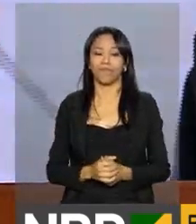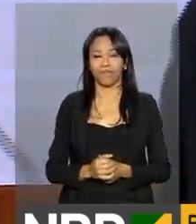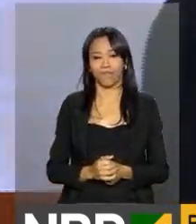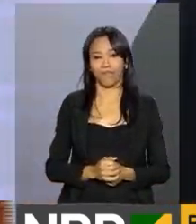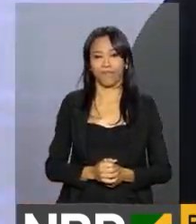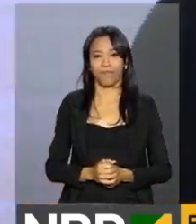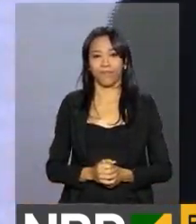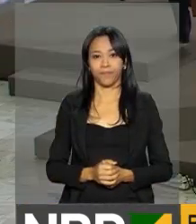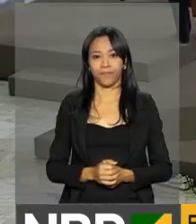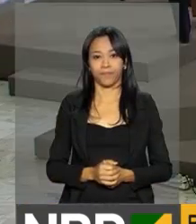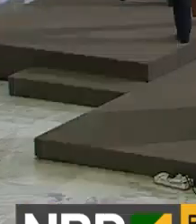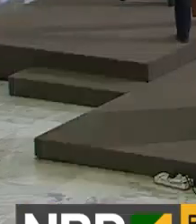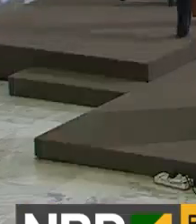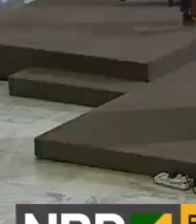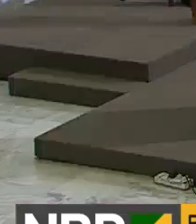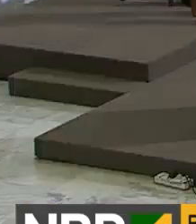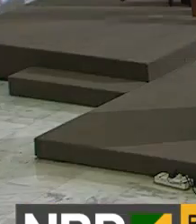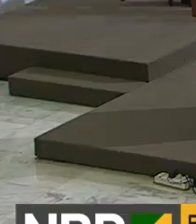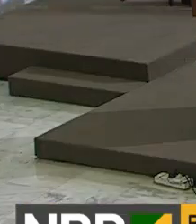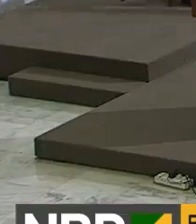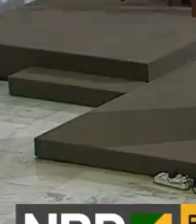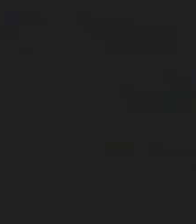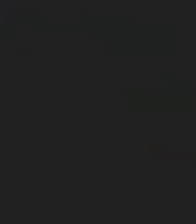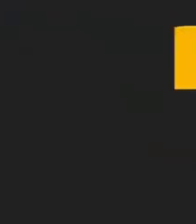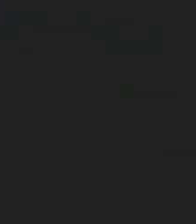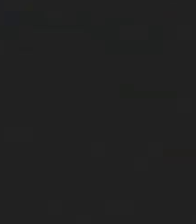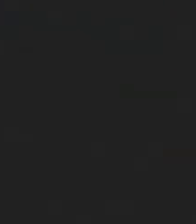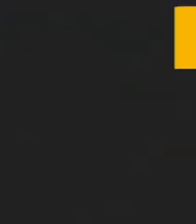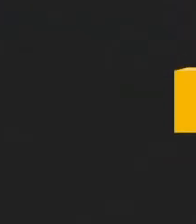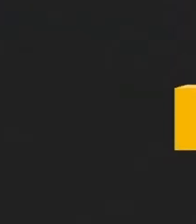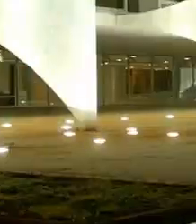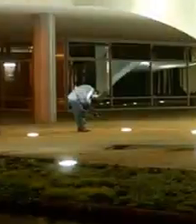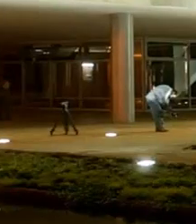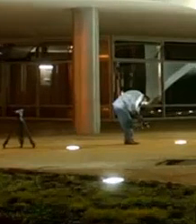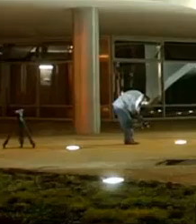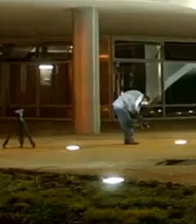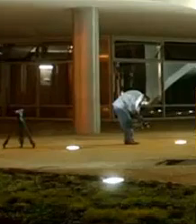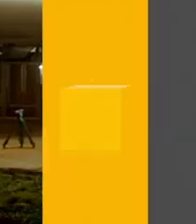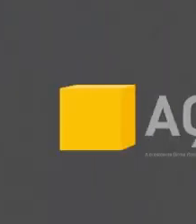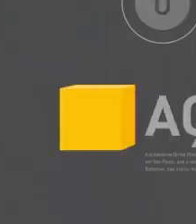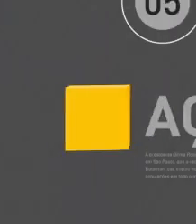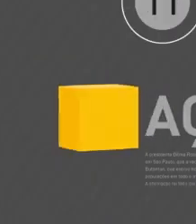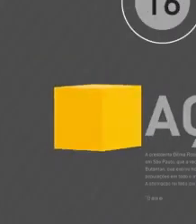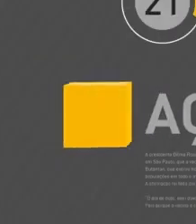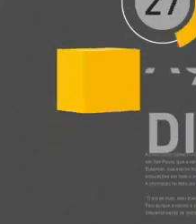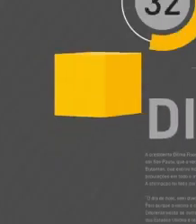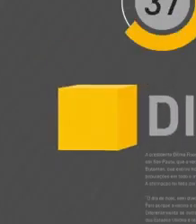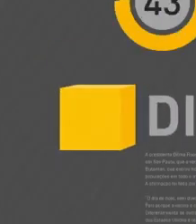Thank you.